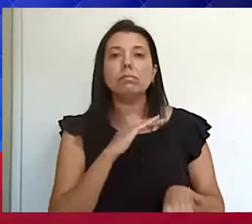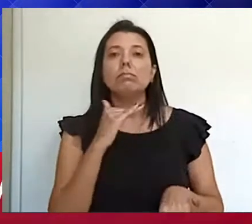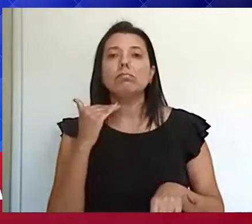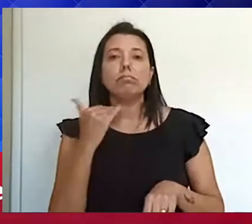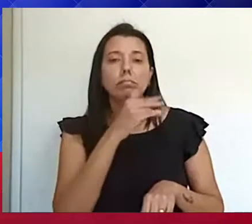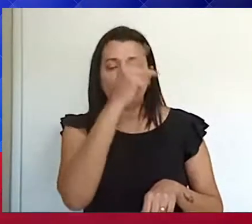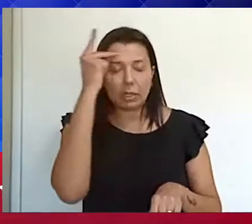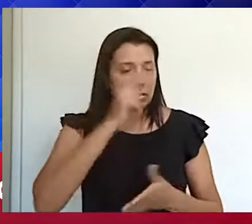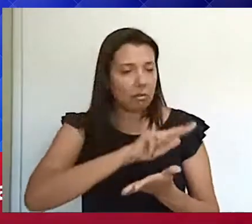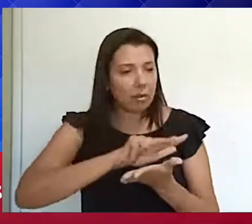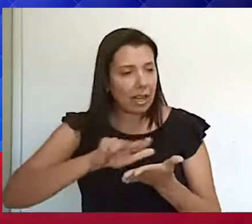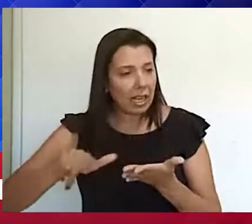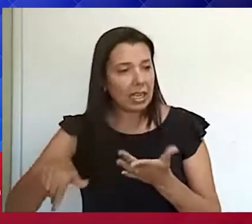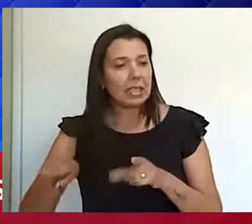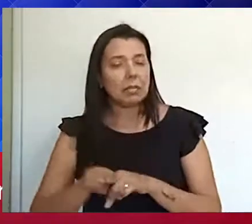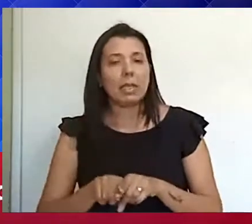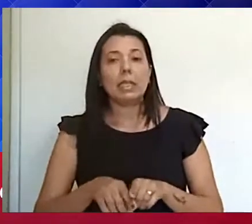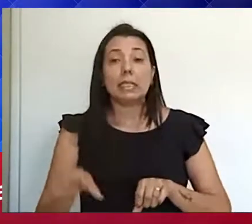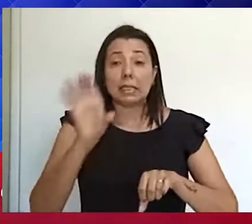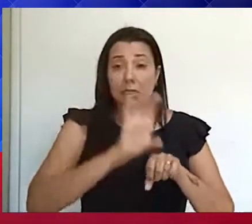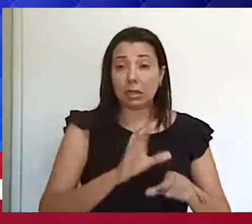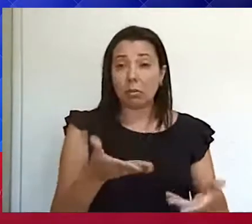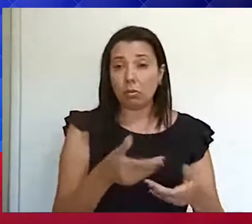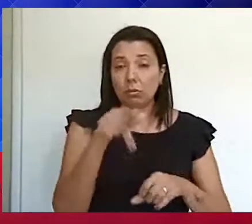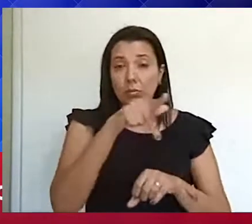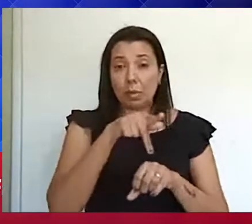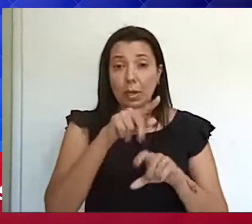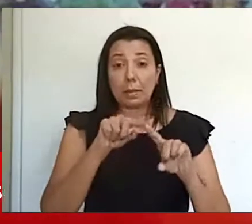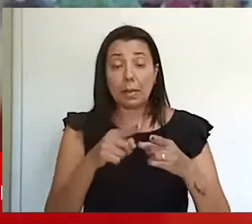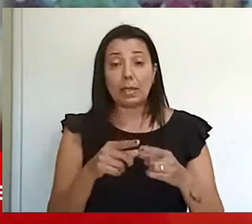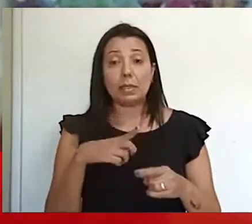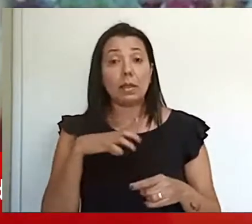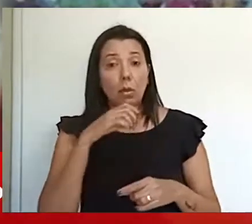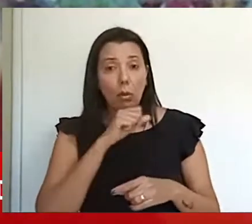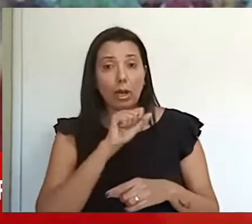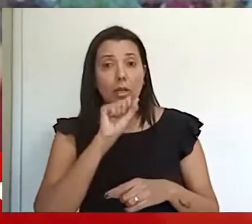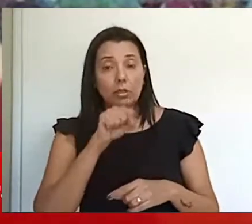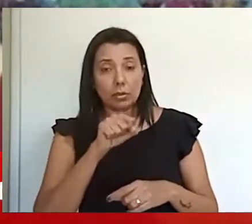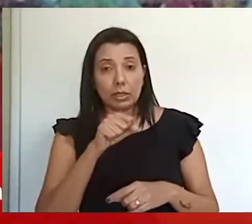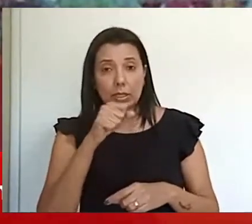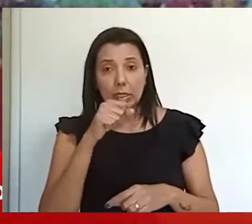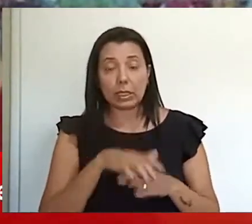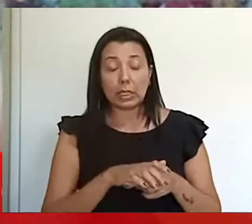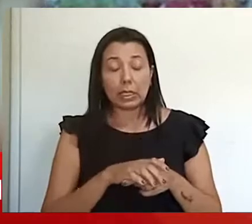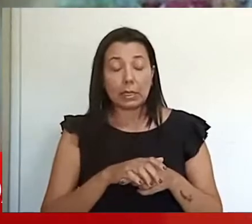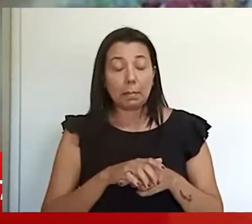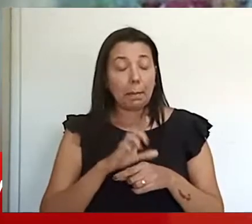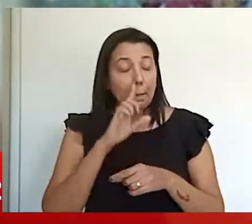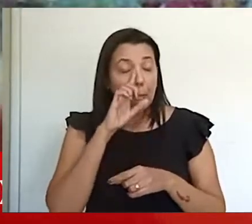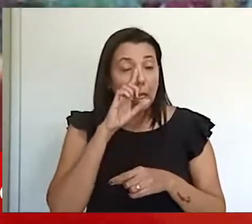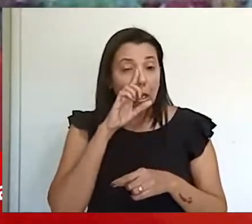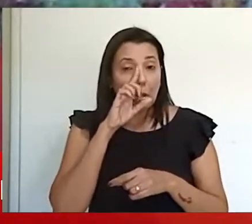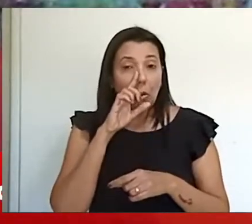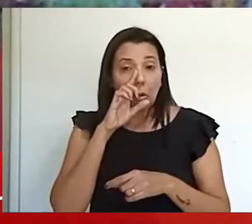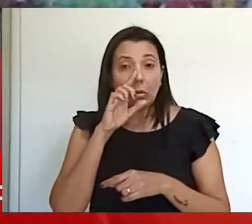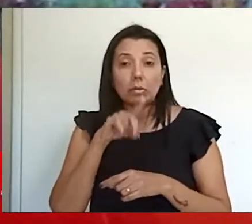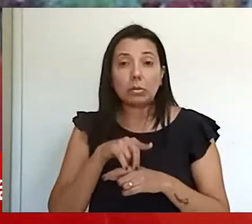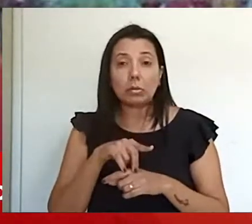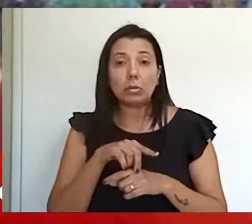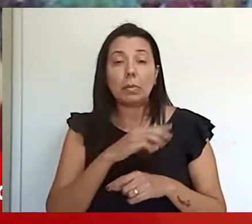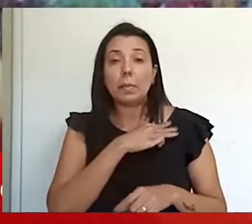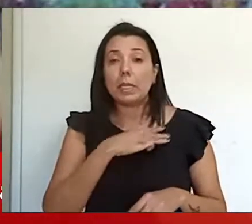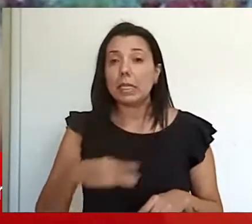central hoje do nosso país. Mas, assim, eu acho muito grave o ministro da Saúde, ser o ministro